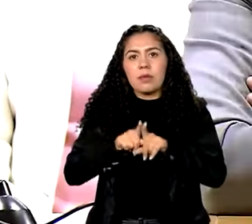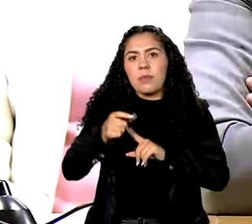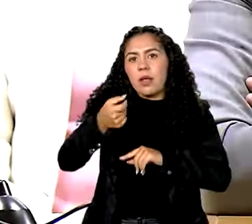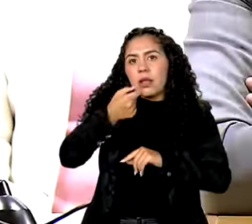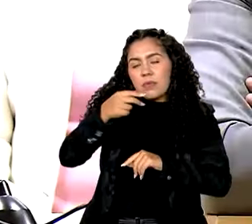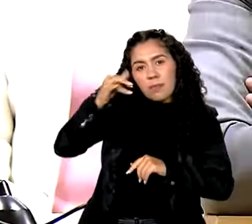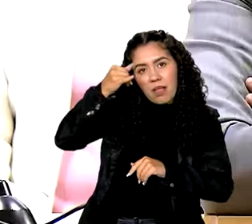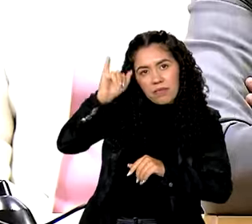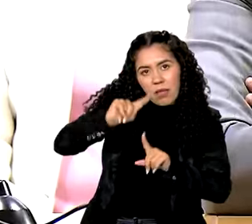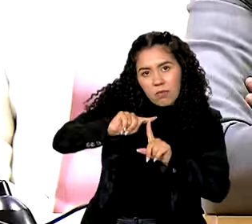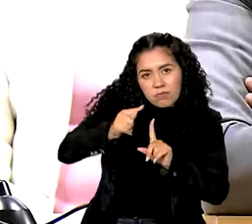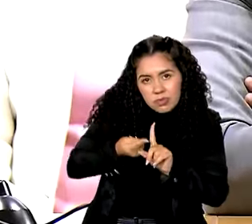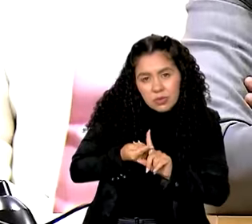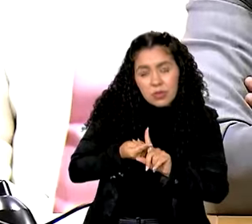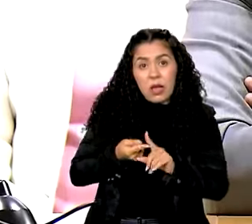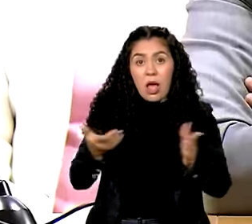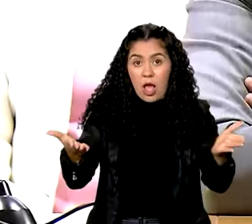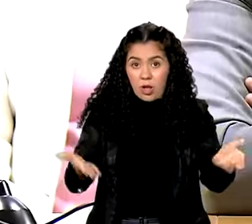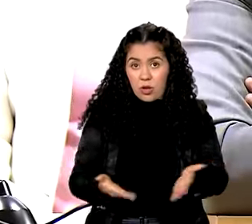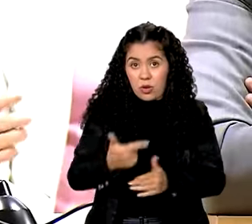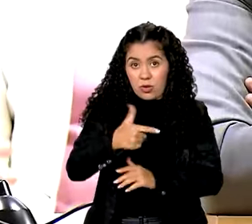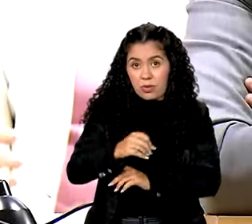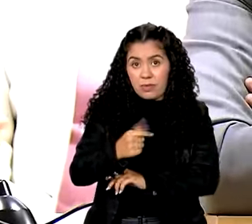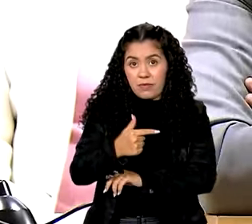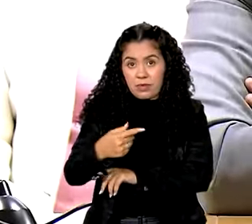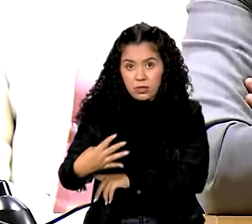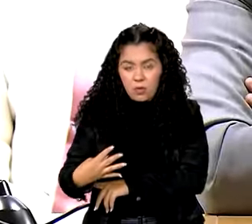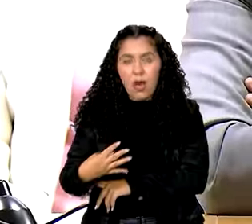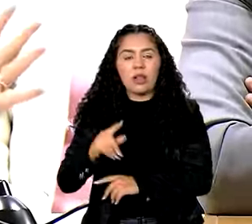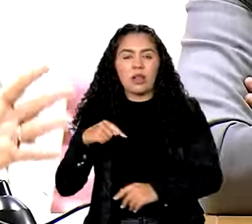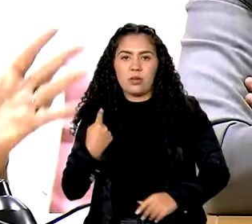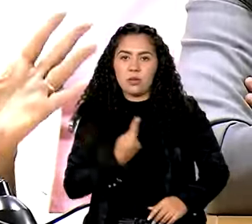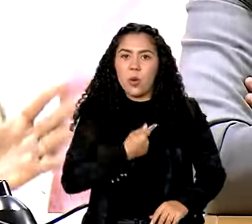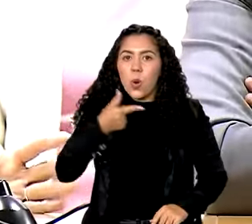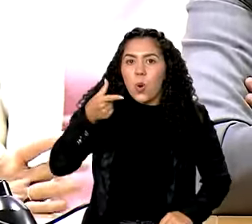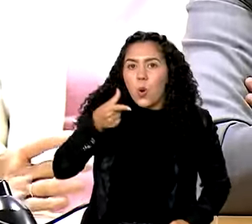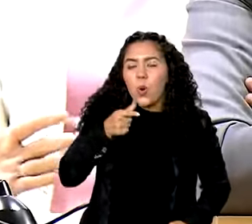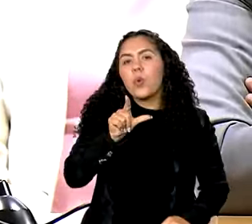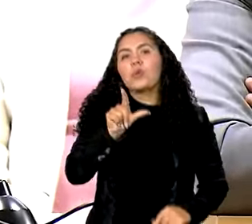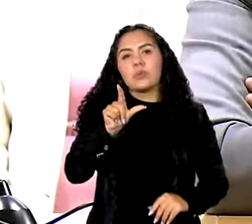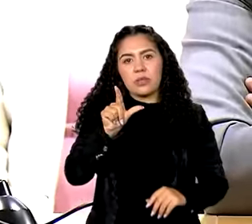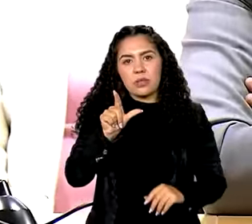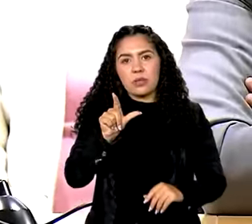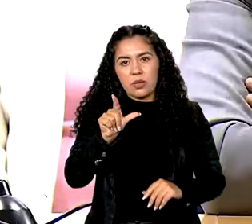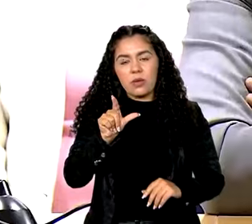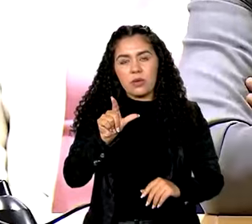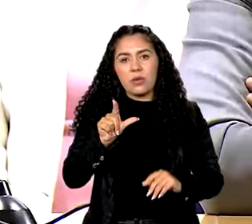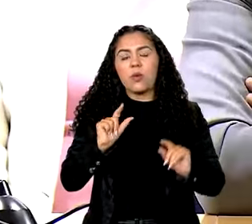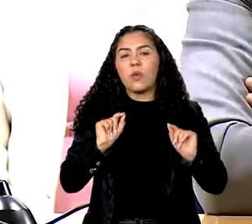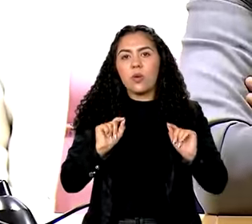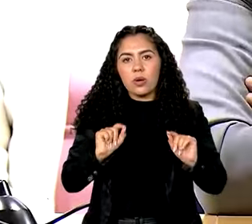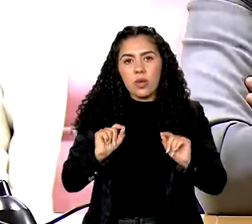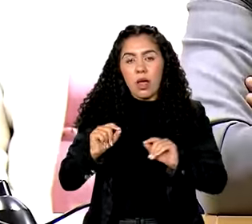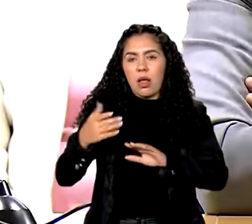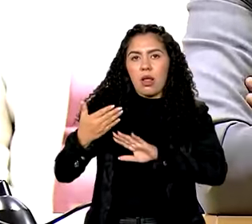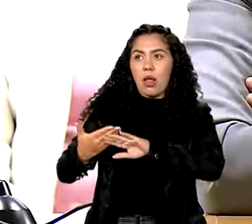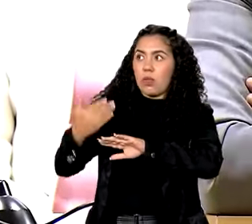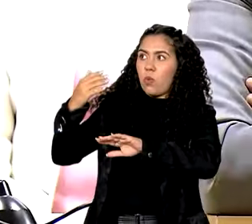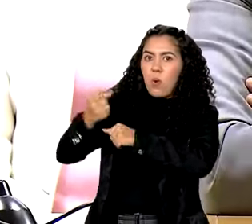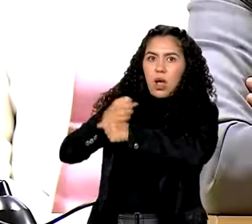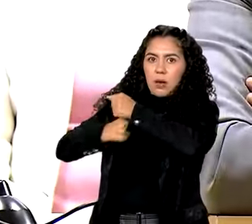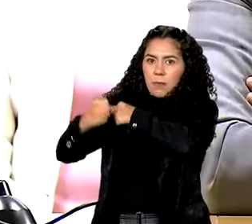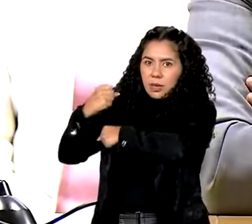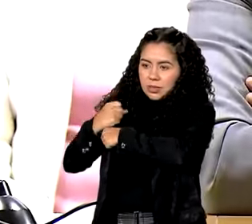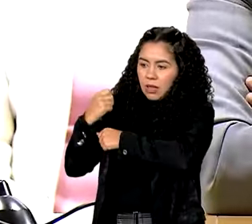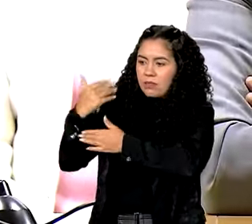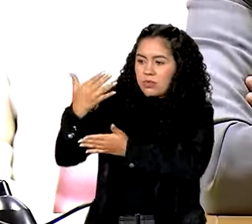E hoje, em 2024, conseguimos, na reconstrução feita desde o ano passado,